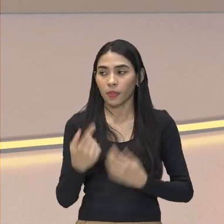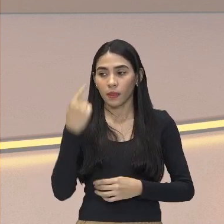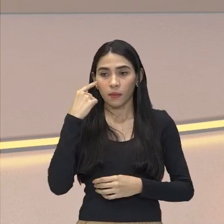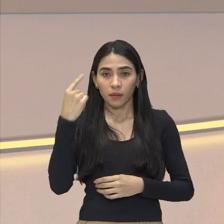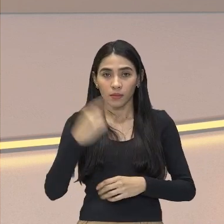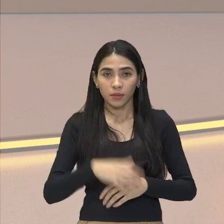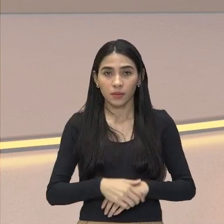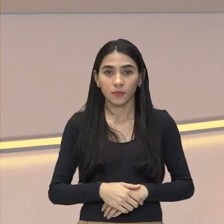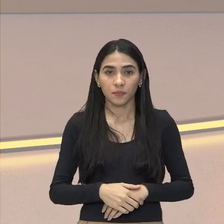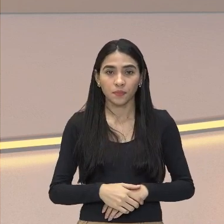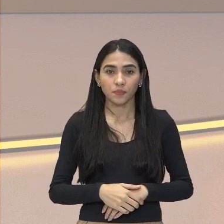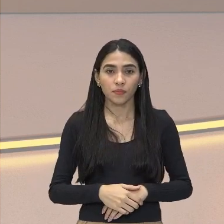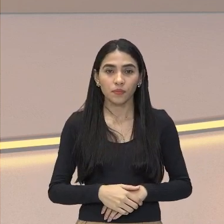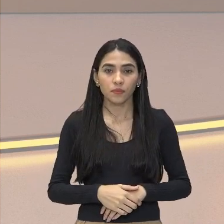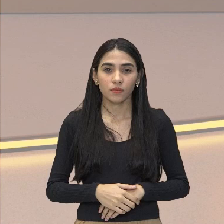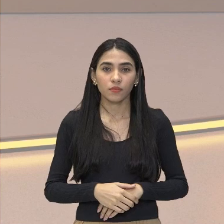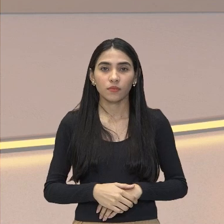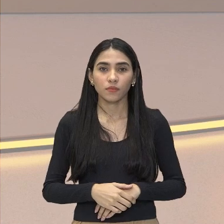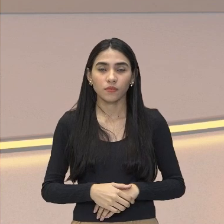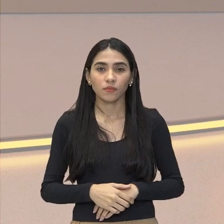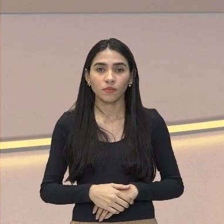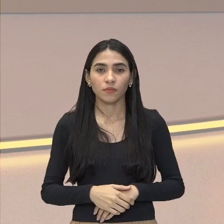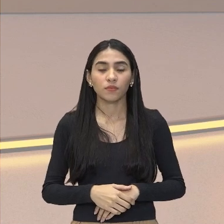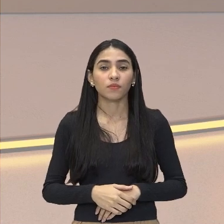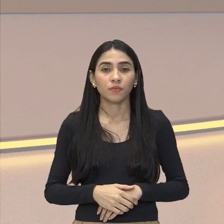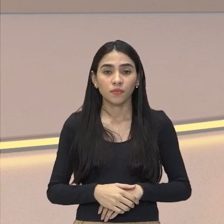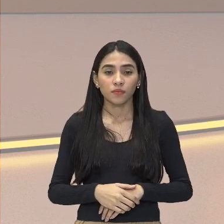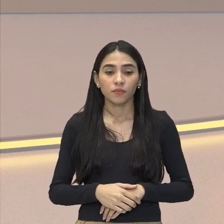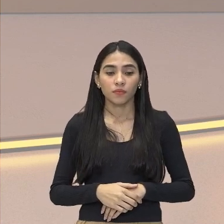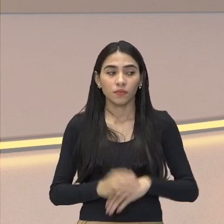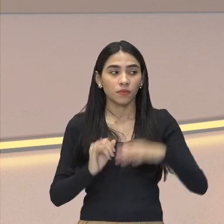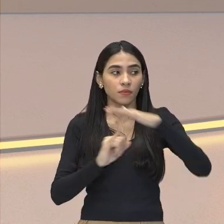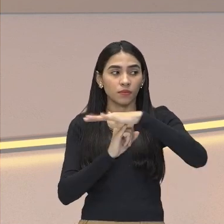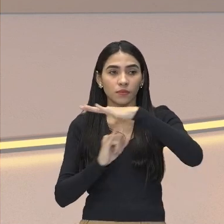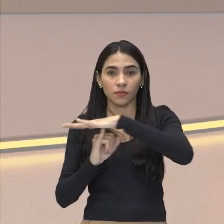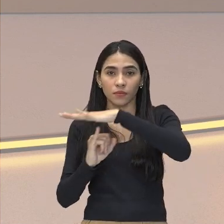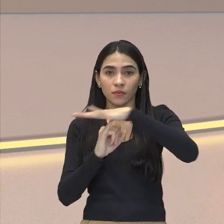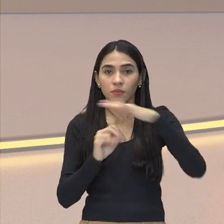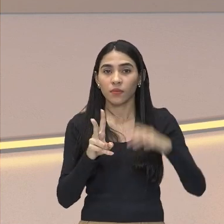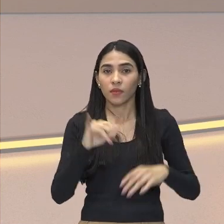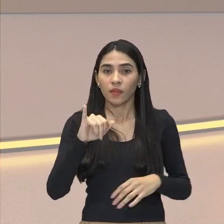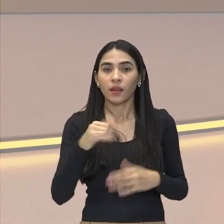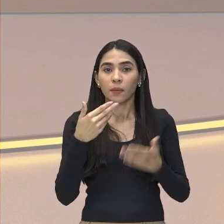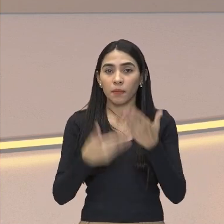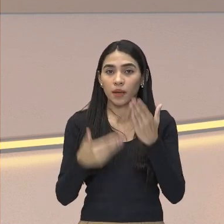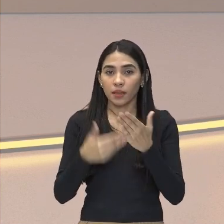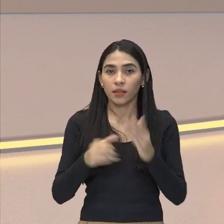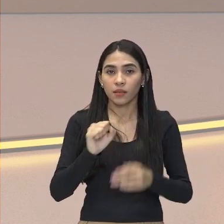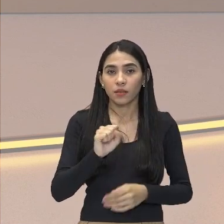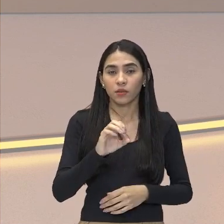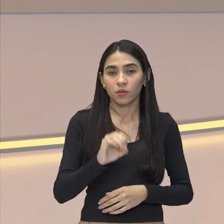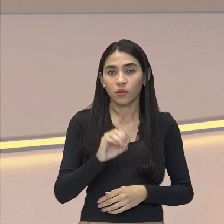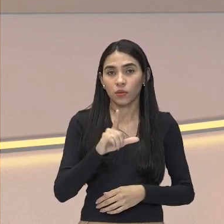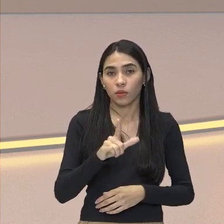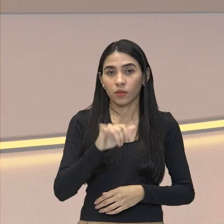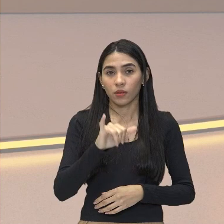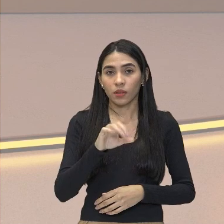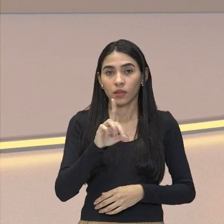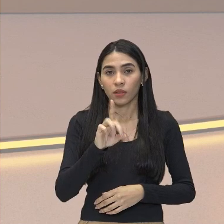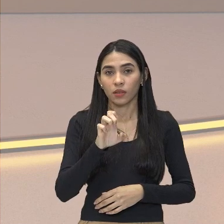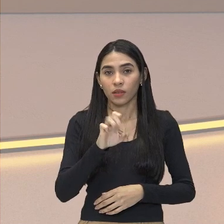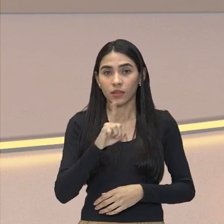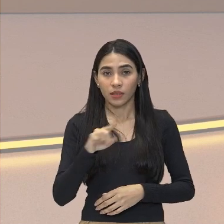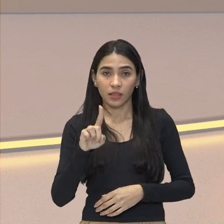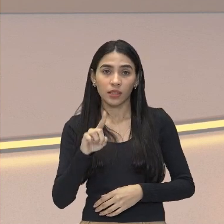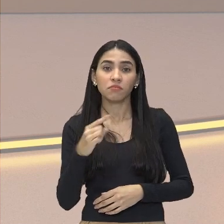daí, as próprias instituições vão perdendo essa solidez. A gente percebe um pouco isso daí